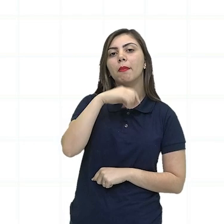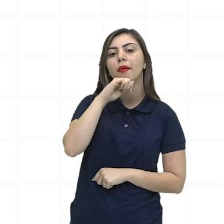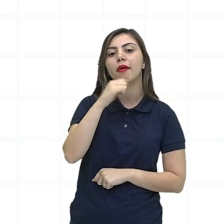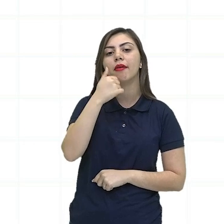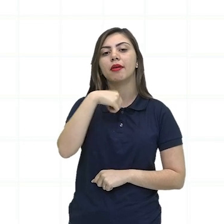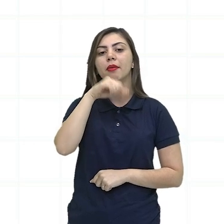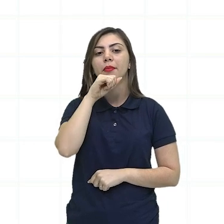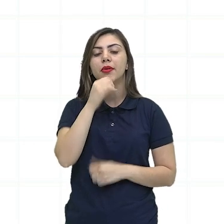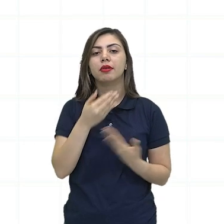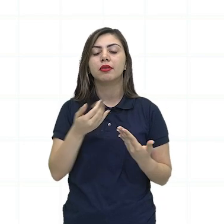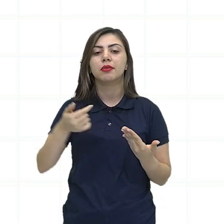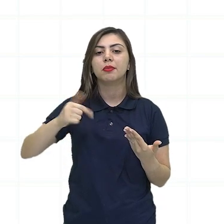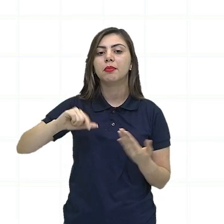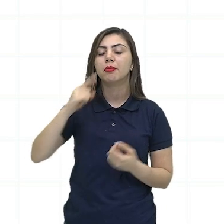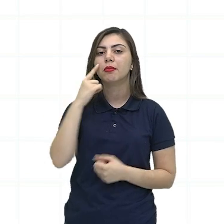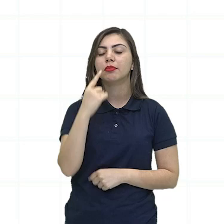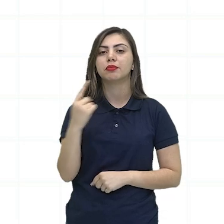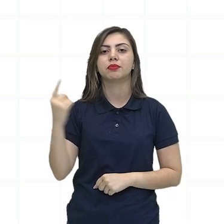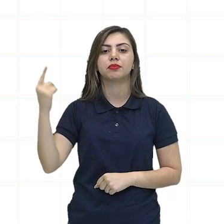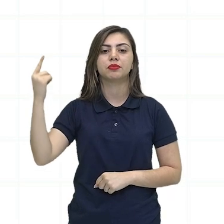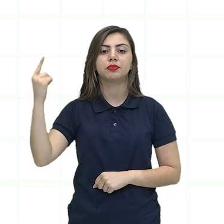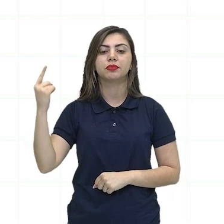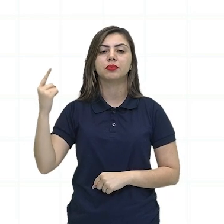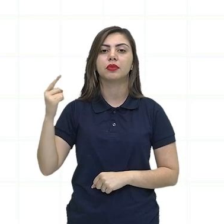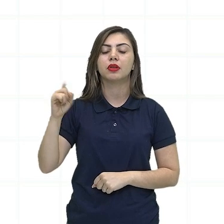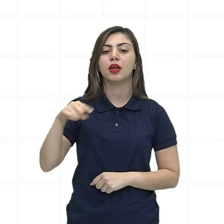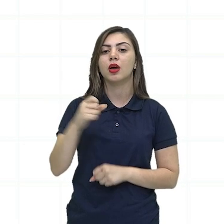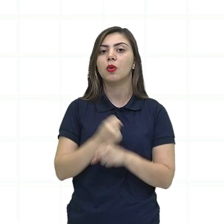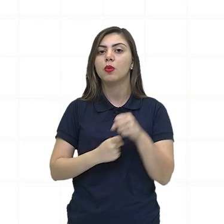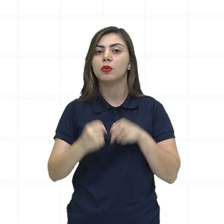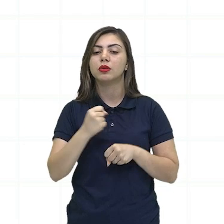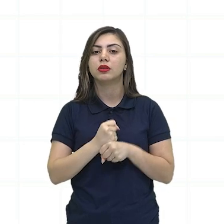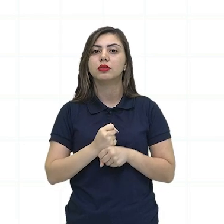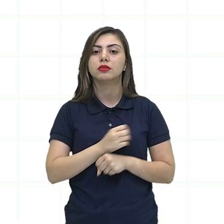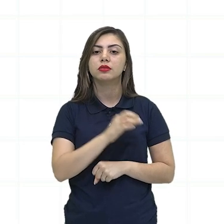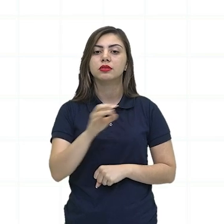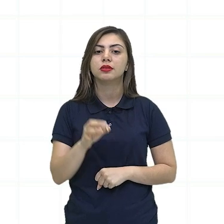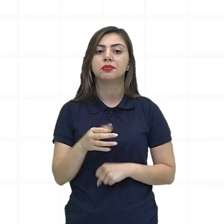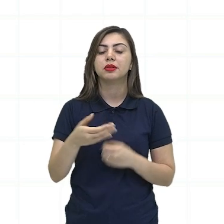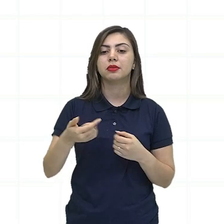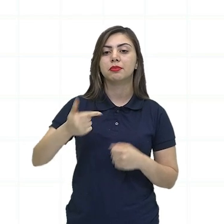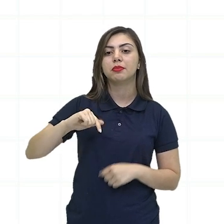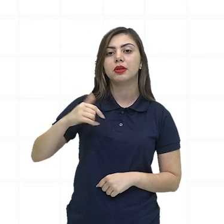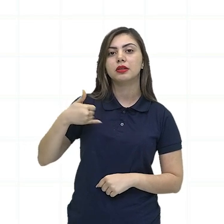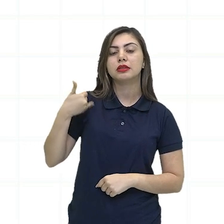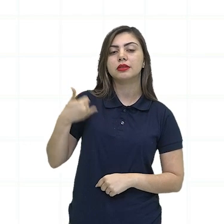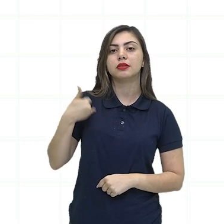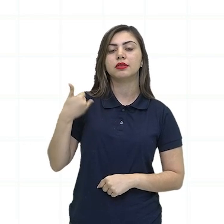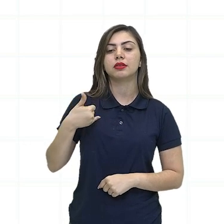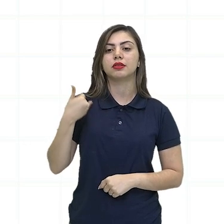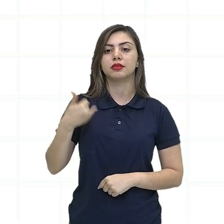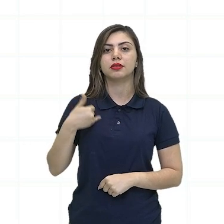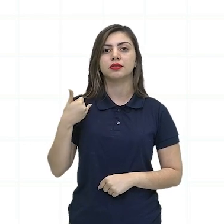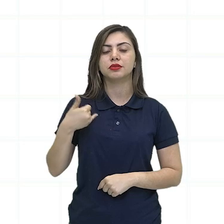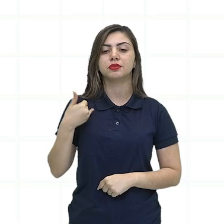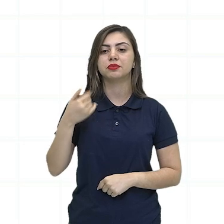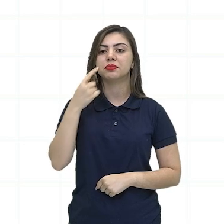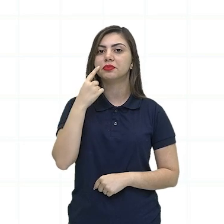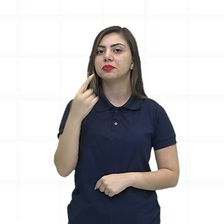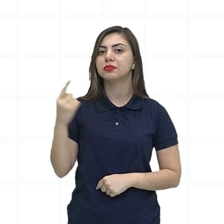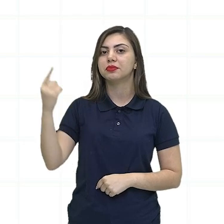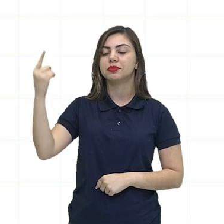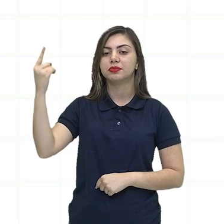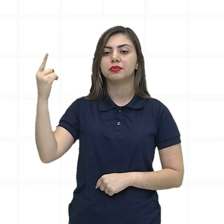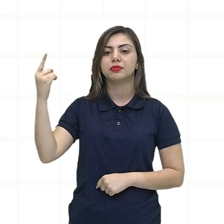born June 15, aqui o ano. Aqui a idade, ó, 34